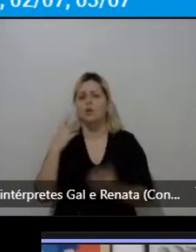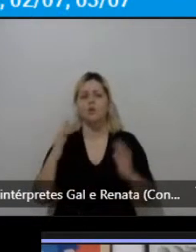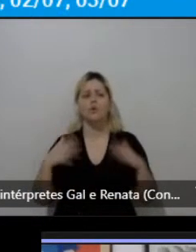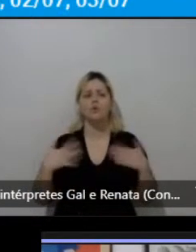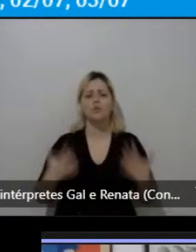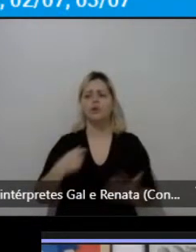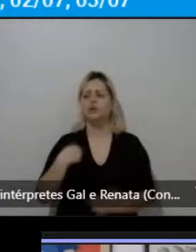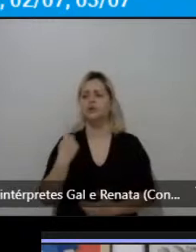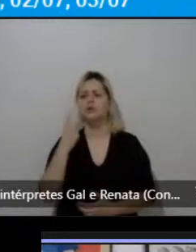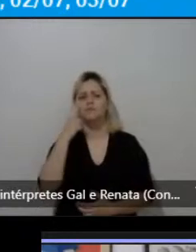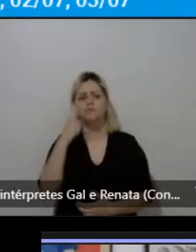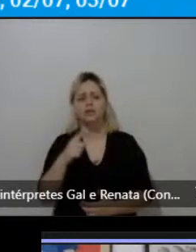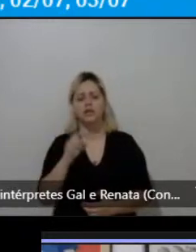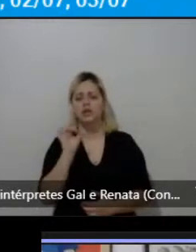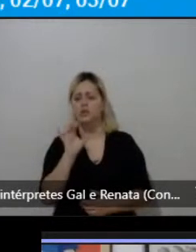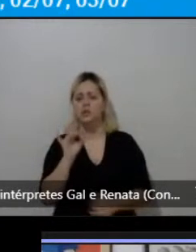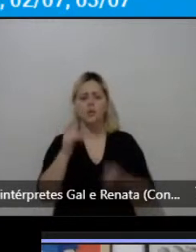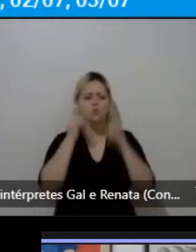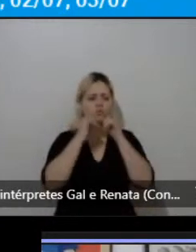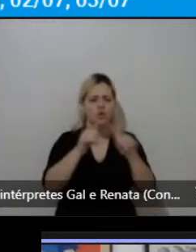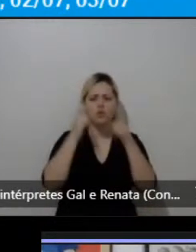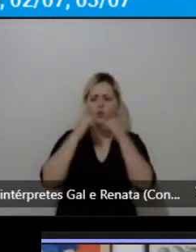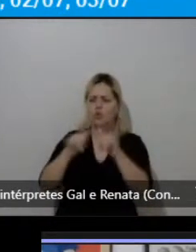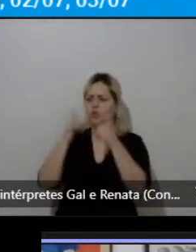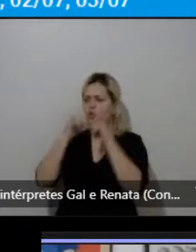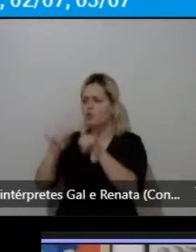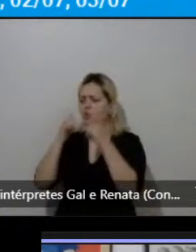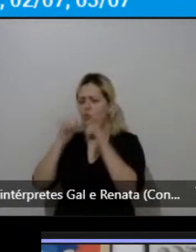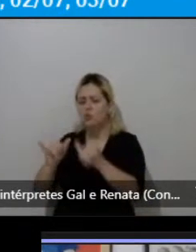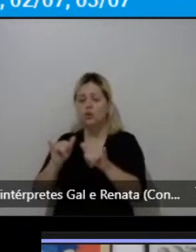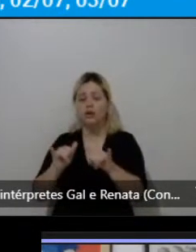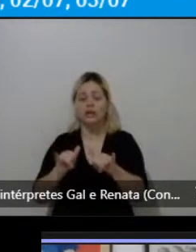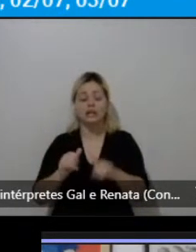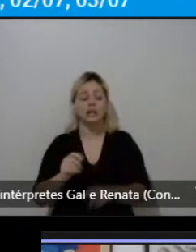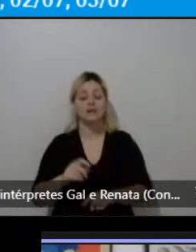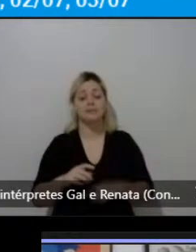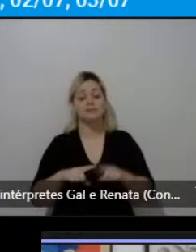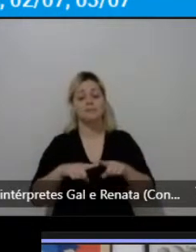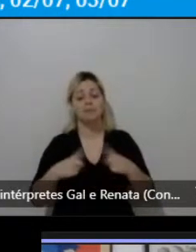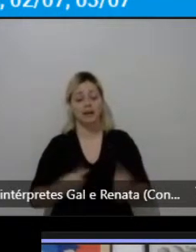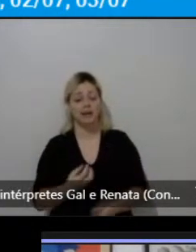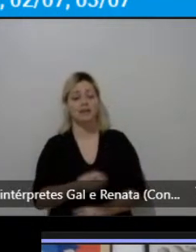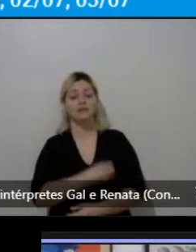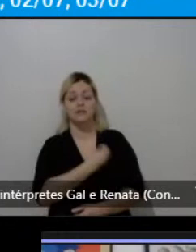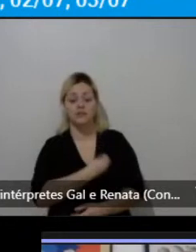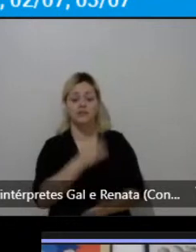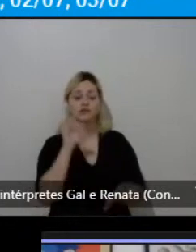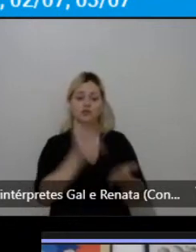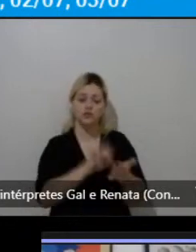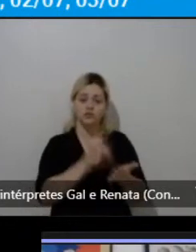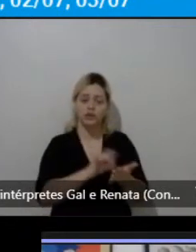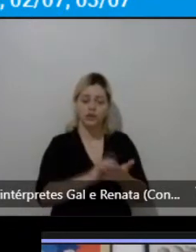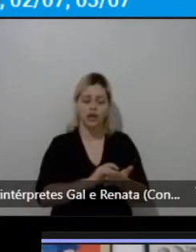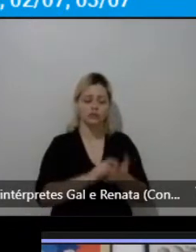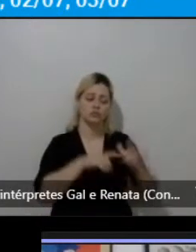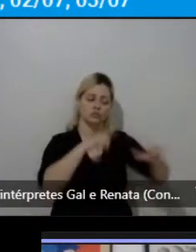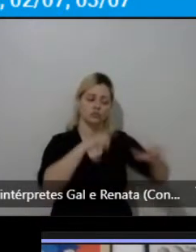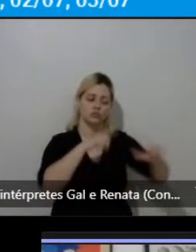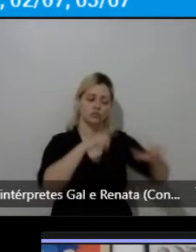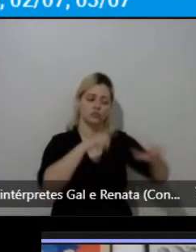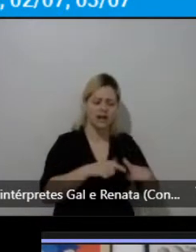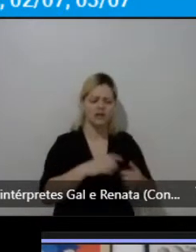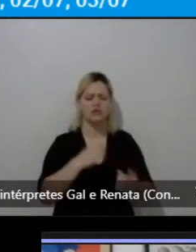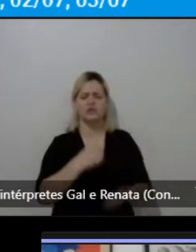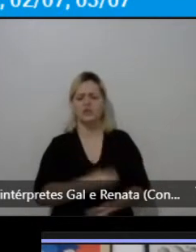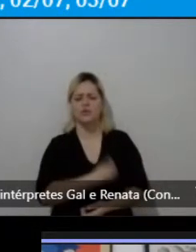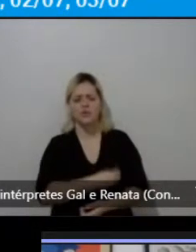a notícia, mas quando muitos vivenciam isso na sua pele, na sua ação, no seu trabalho, no seu deslocamento na cidade,